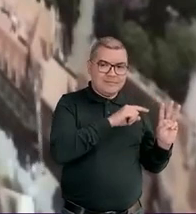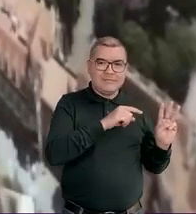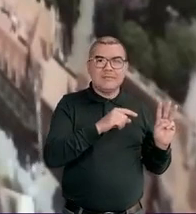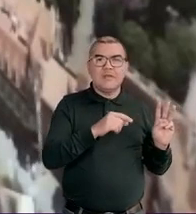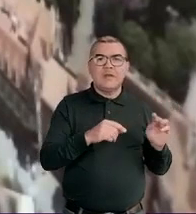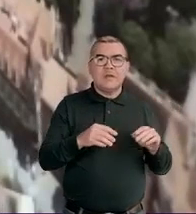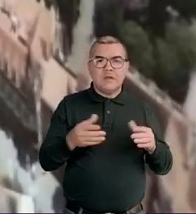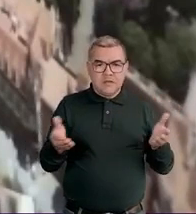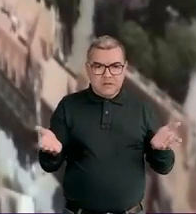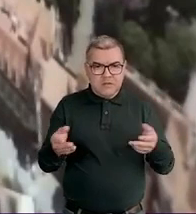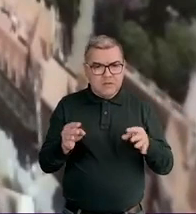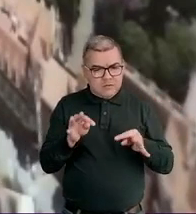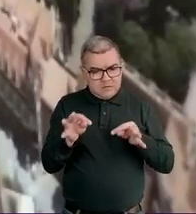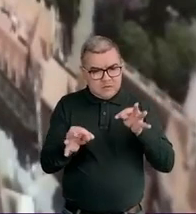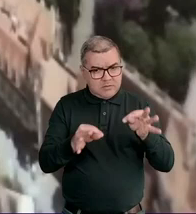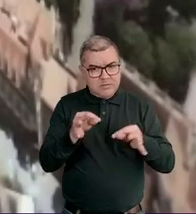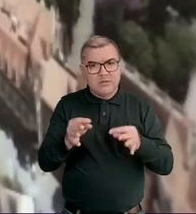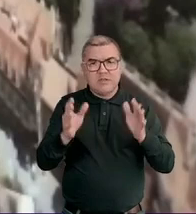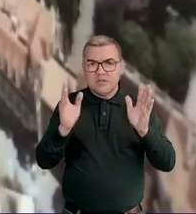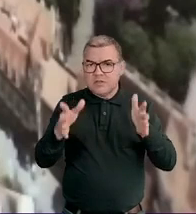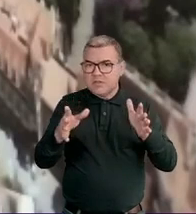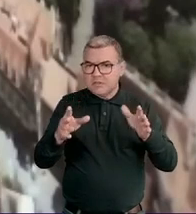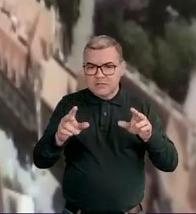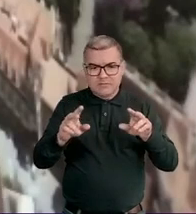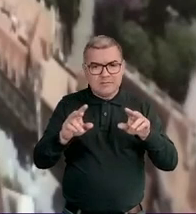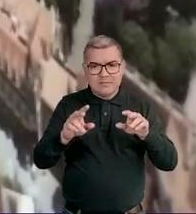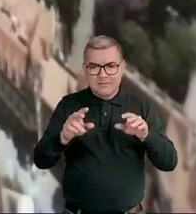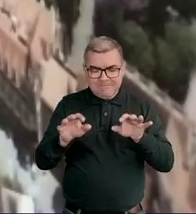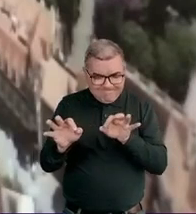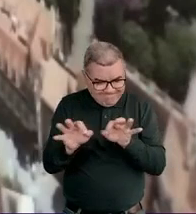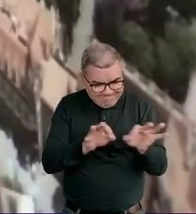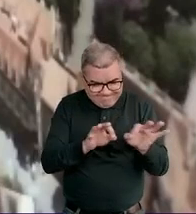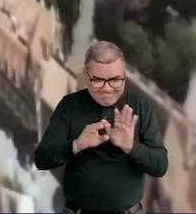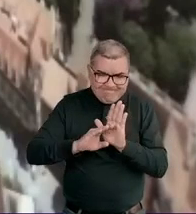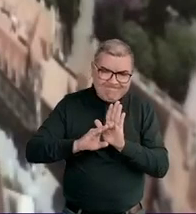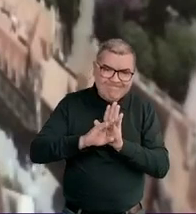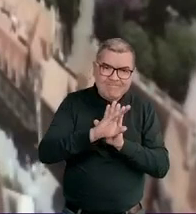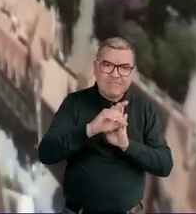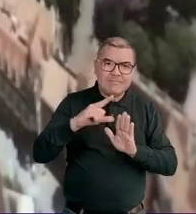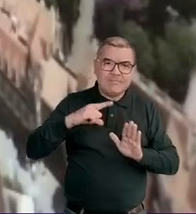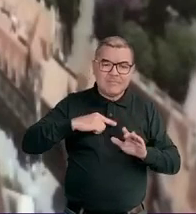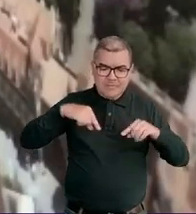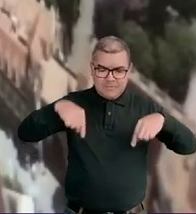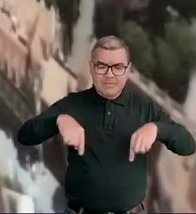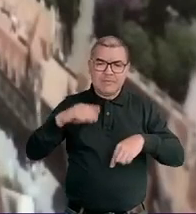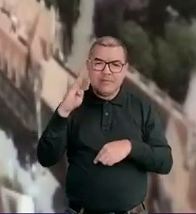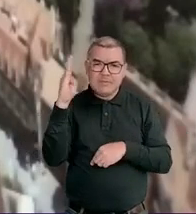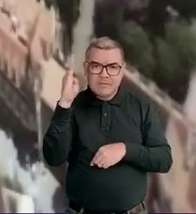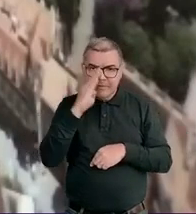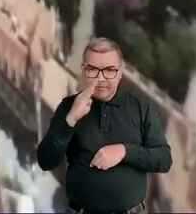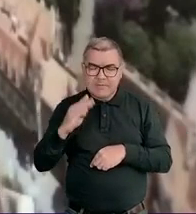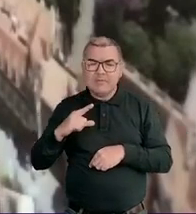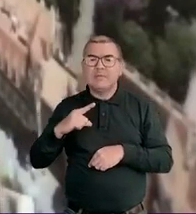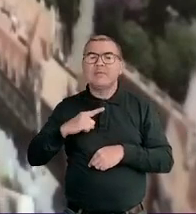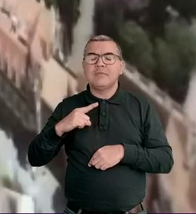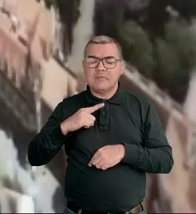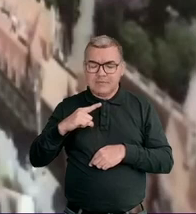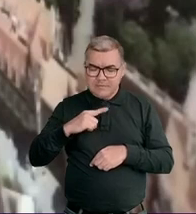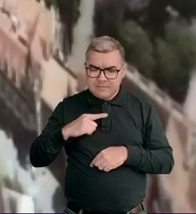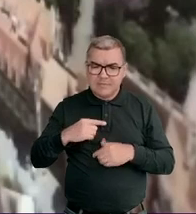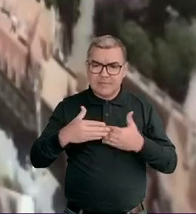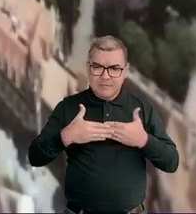muito avançada de estar plenamente disponível em nosso país, portanto,